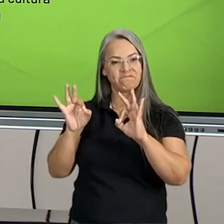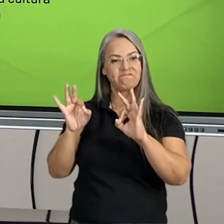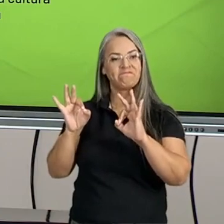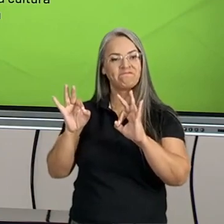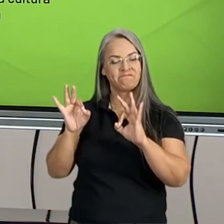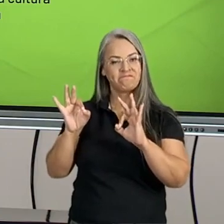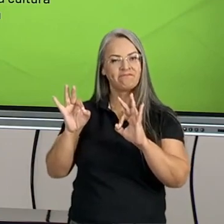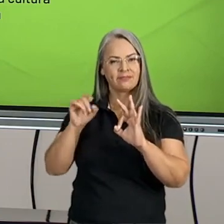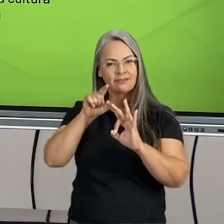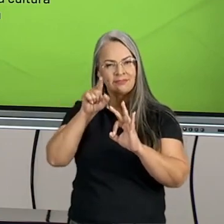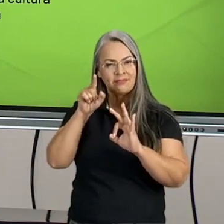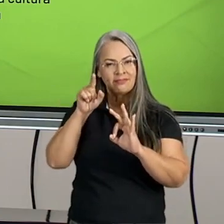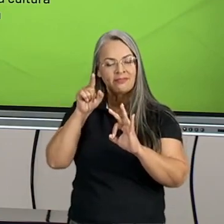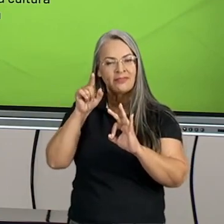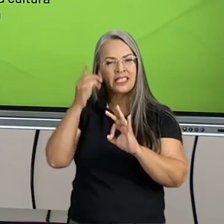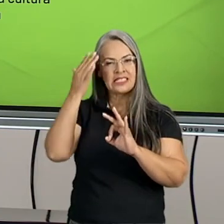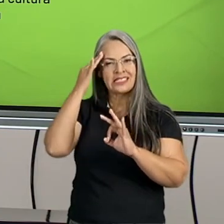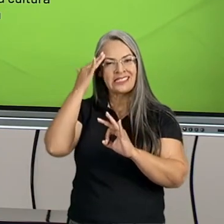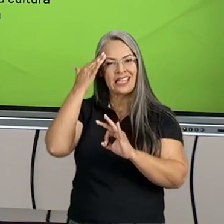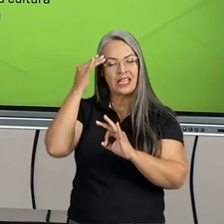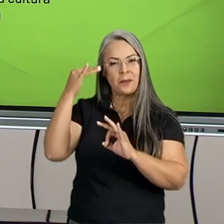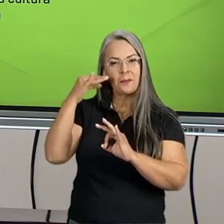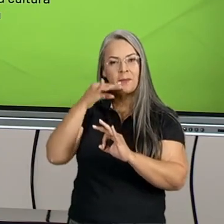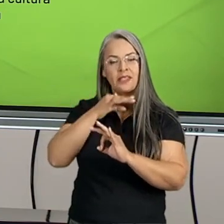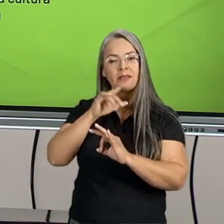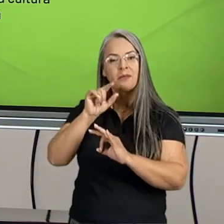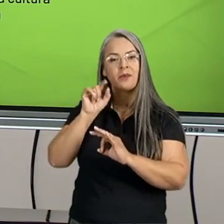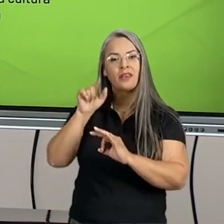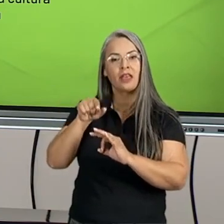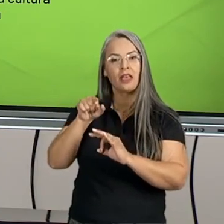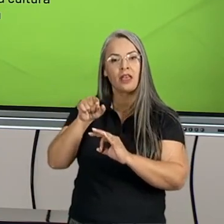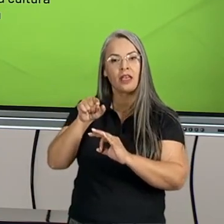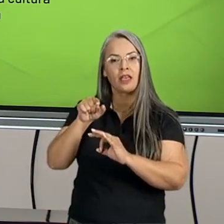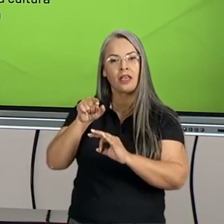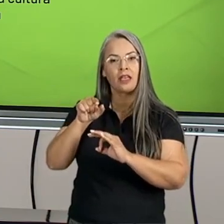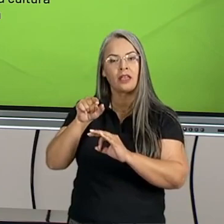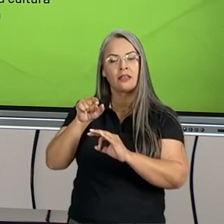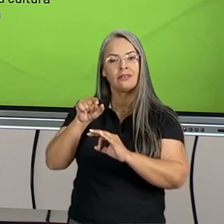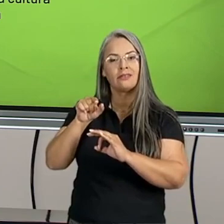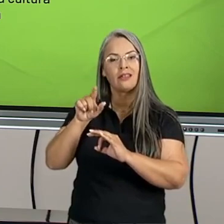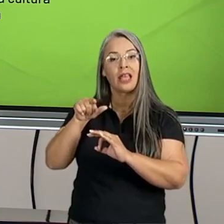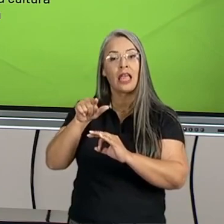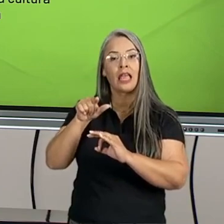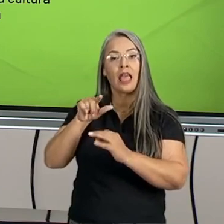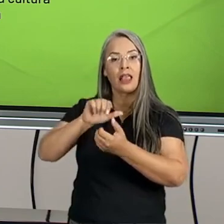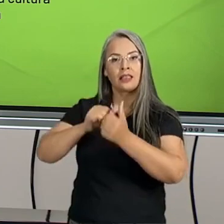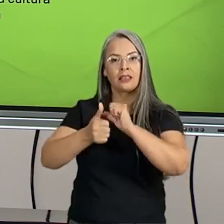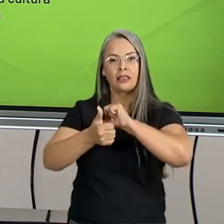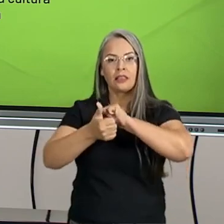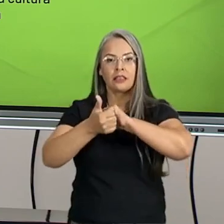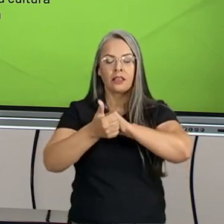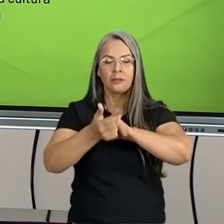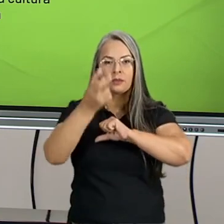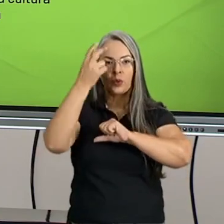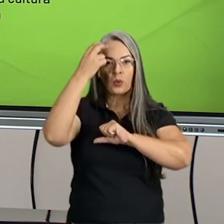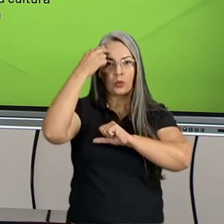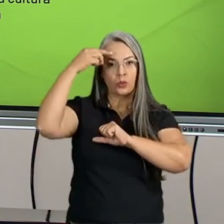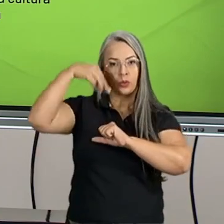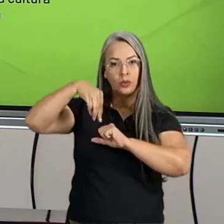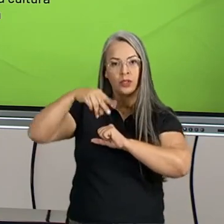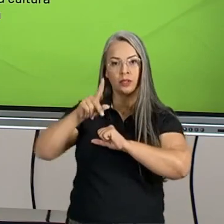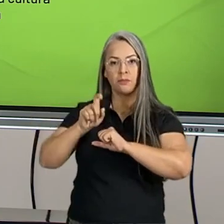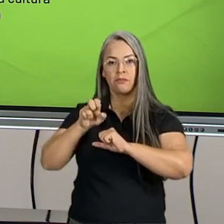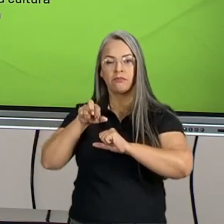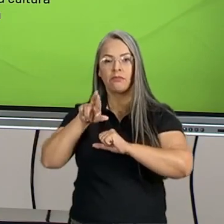perceber que desenvolver essa cultura na escola não é nenhum Bicho de Sete